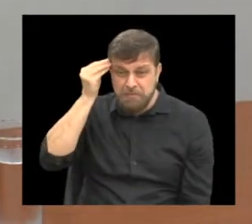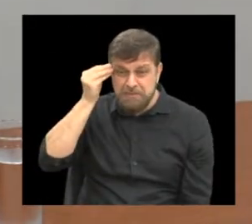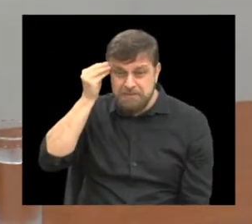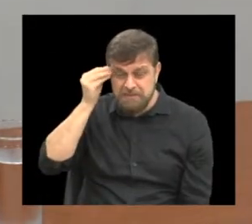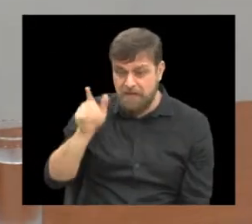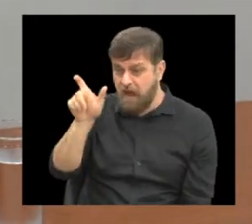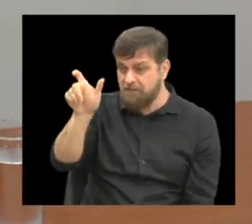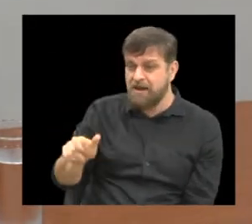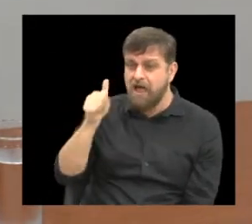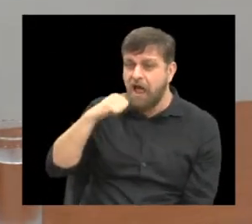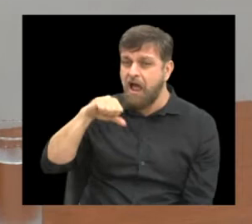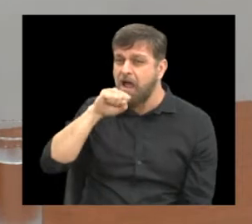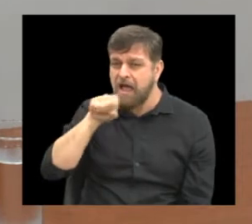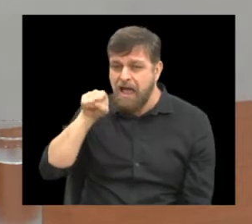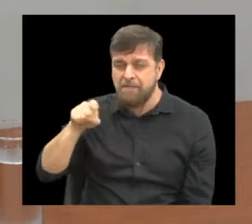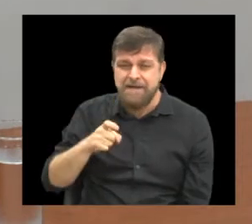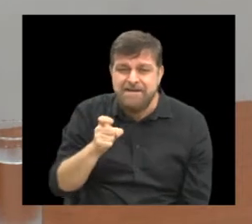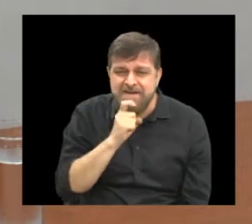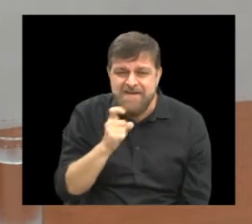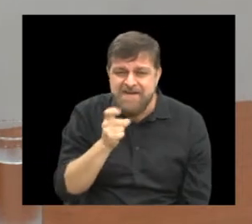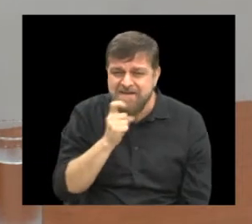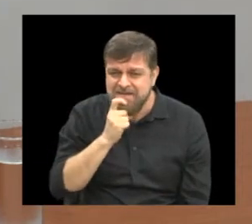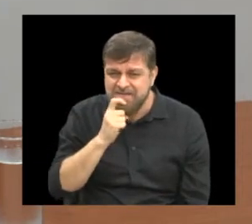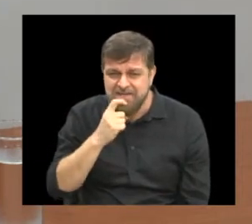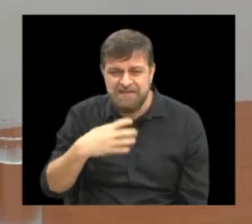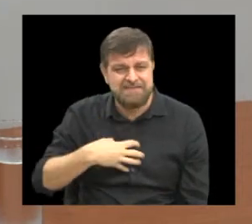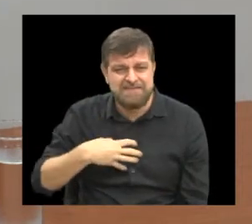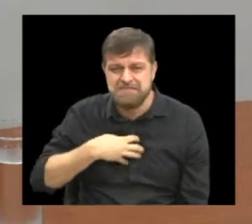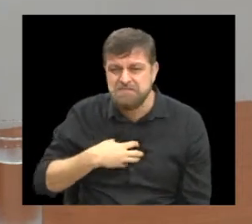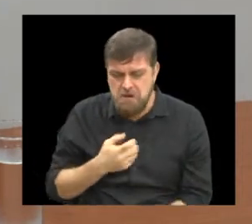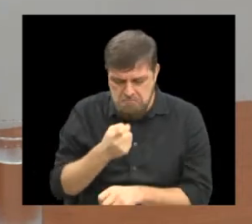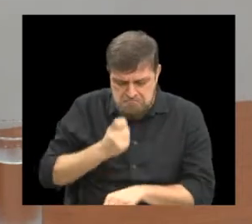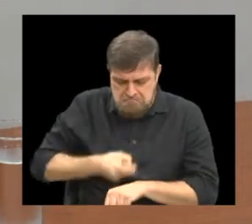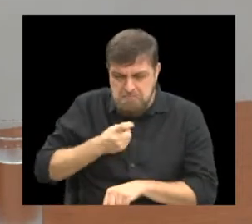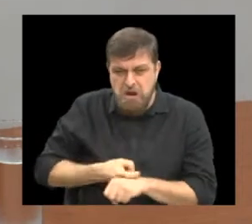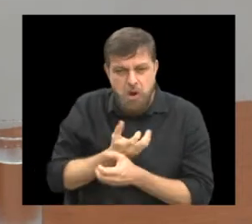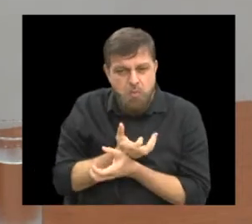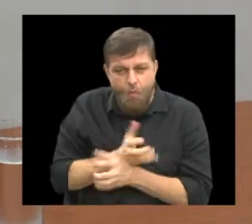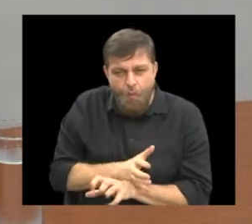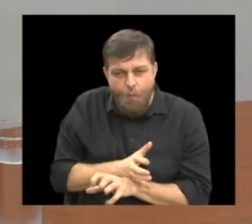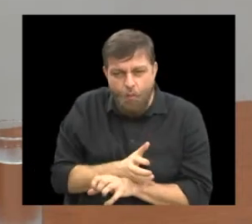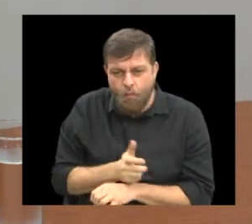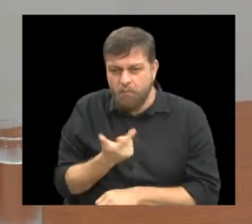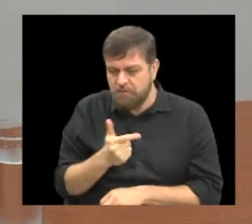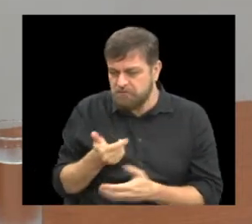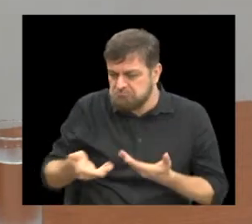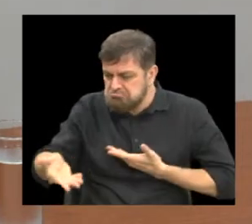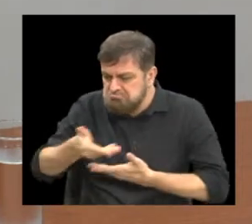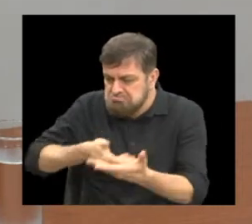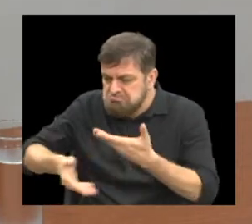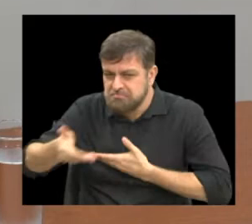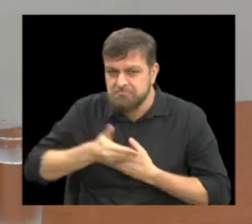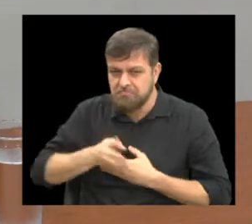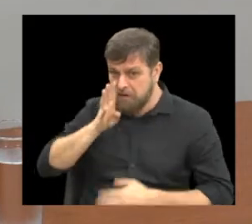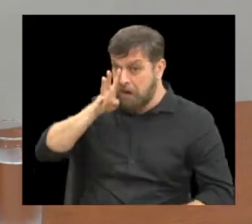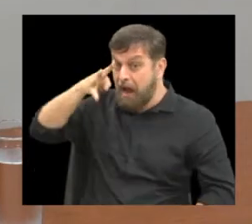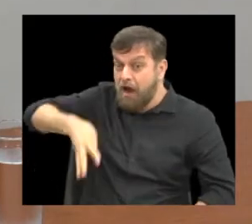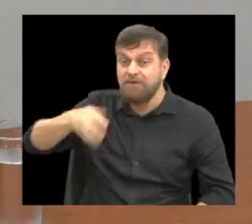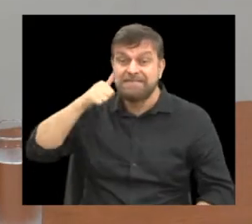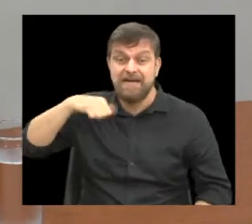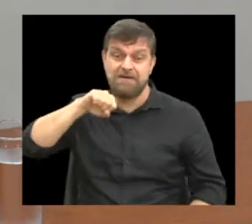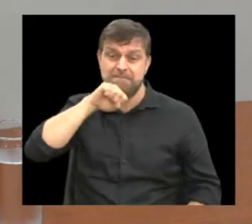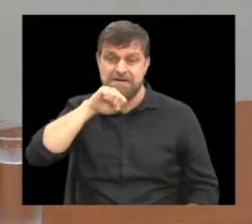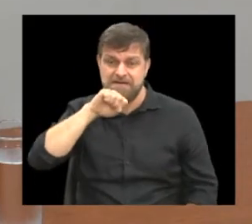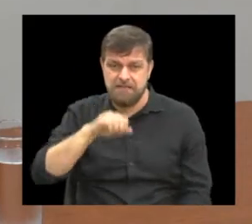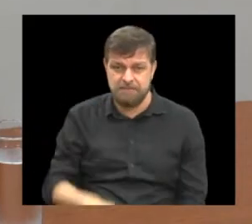mães geladeiras, né? Porque não passava tanta emoção para os filhos. E, por muito tempo, ficou